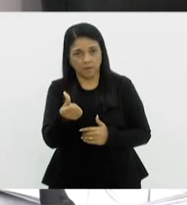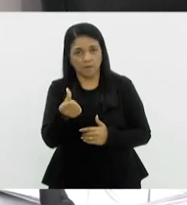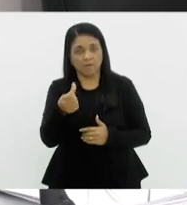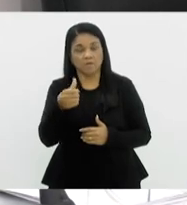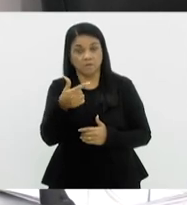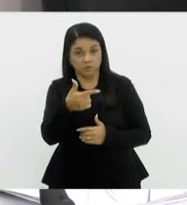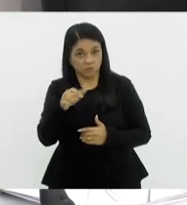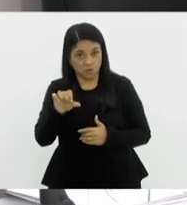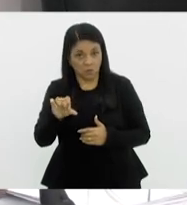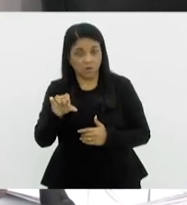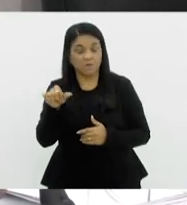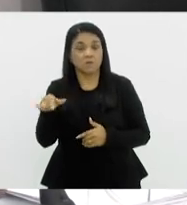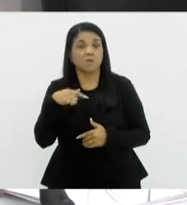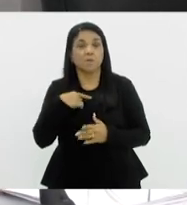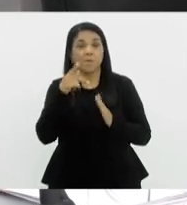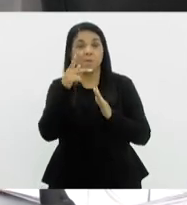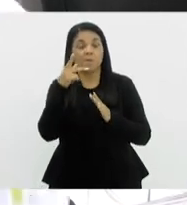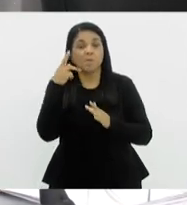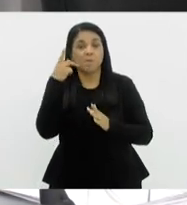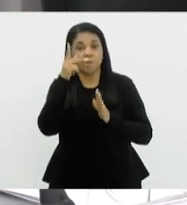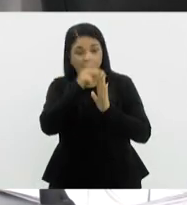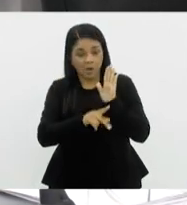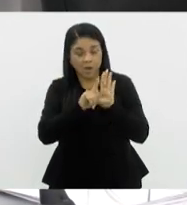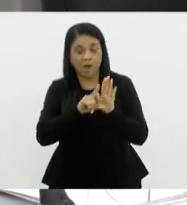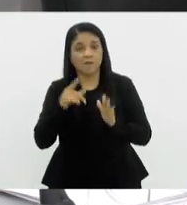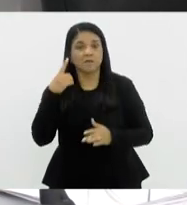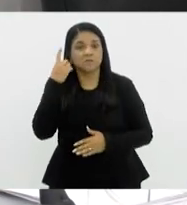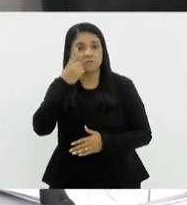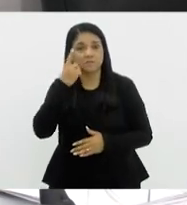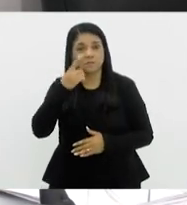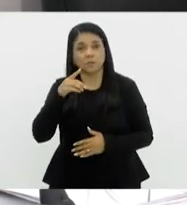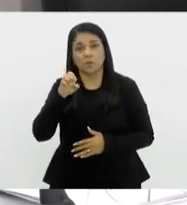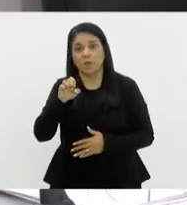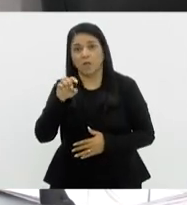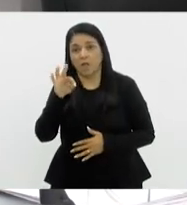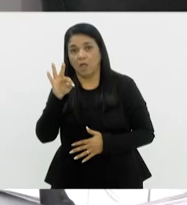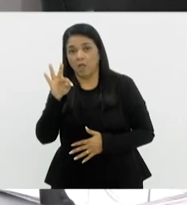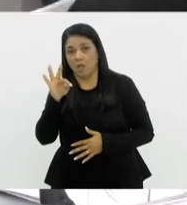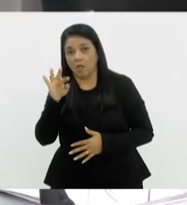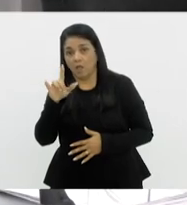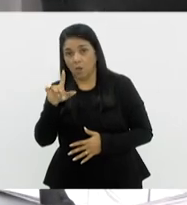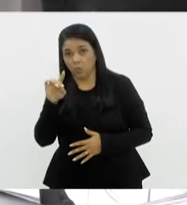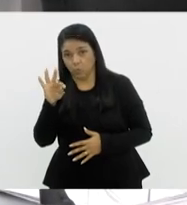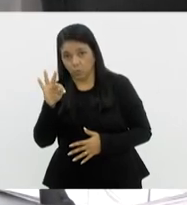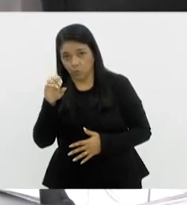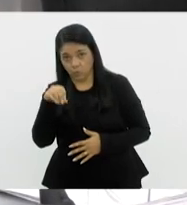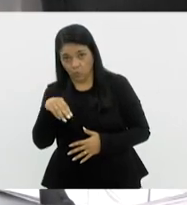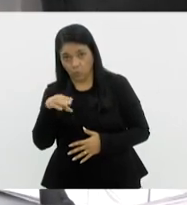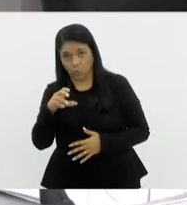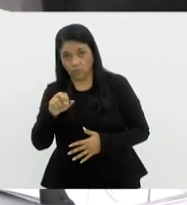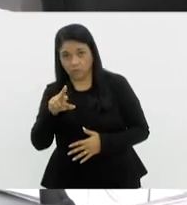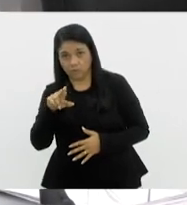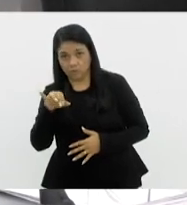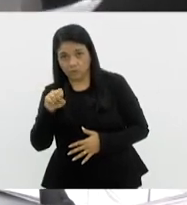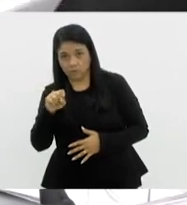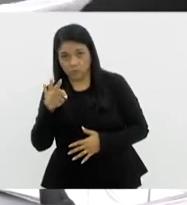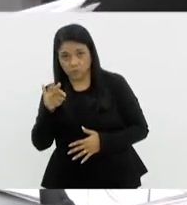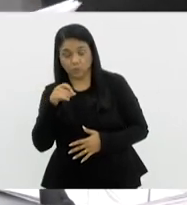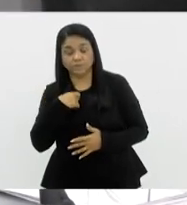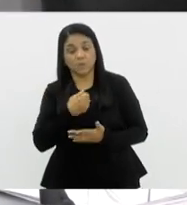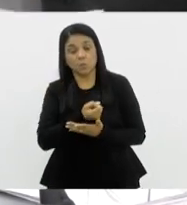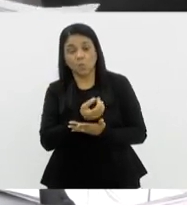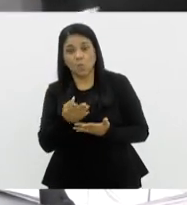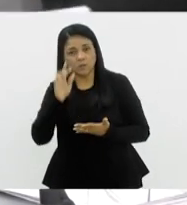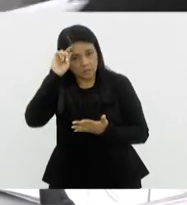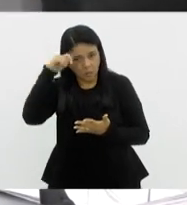do deputado Elton Cristo. Então, o parecer original aqui é pela anexação, mas... Até em respeito a essa quantidade de